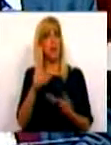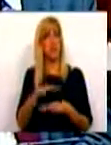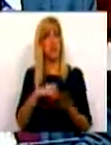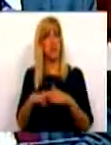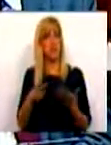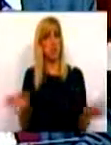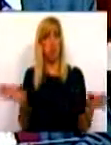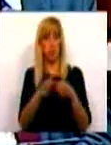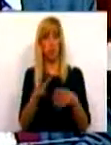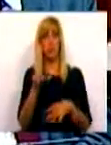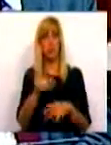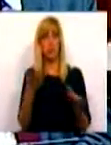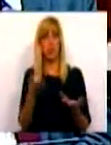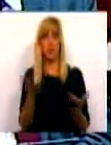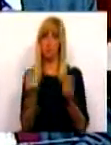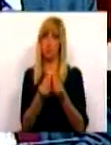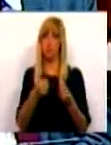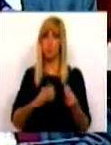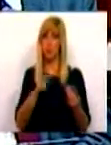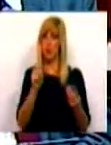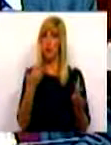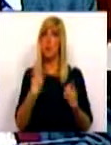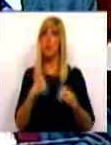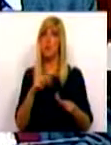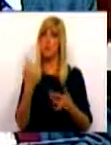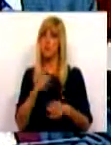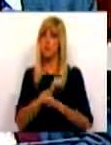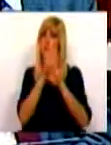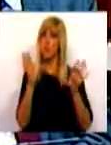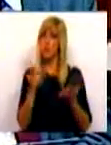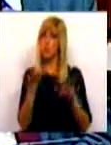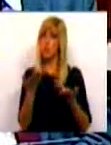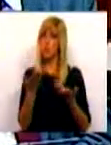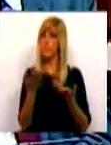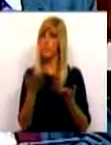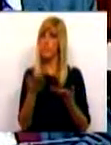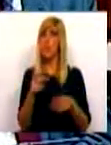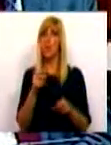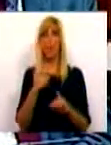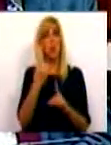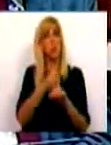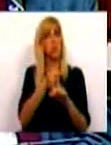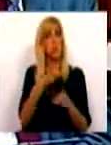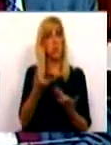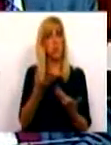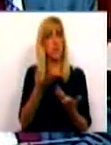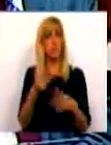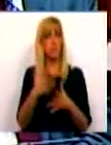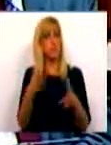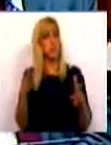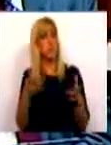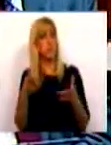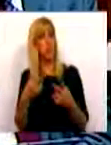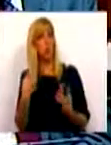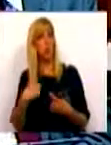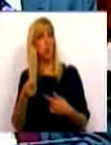fazemo-lo em conjunto também com o Bloco de Esquerda, mas temos, obviamente, que fazer por isso. E a dimensão do custo de financiamento é absolutamente